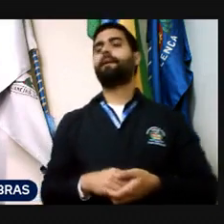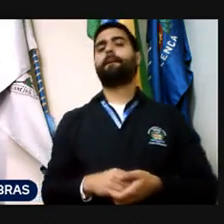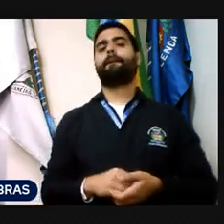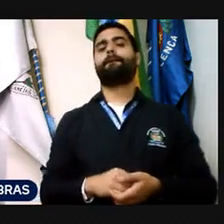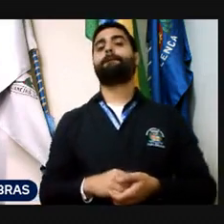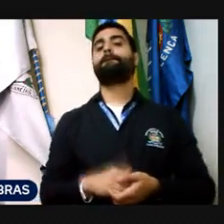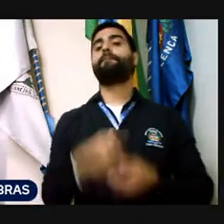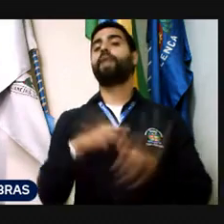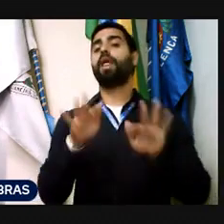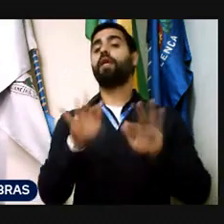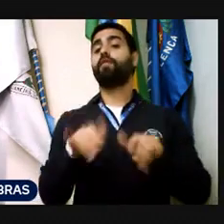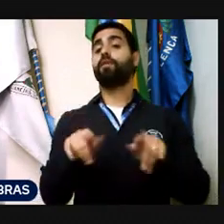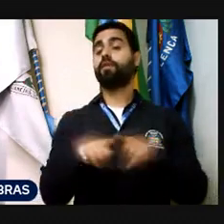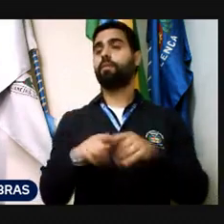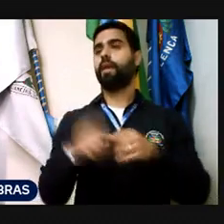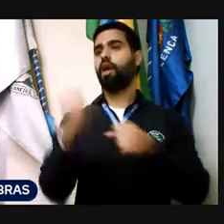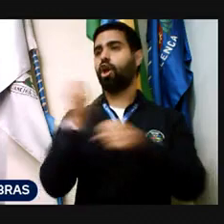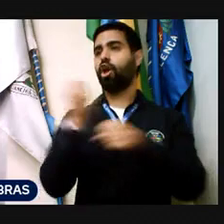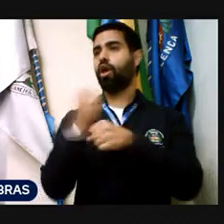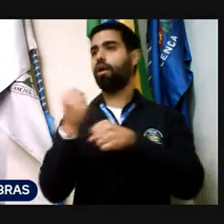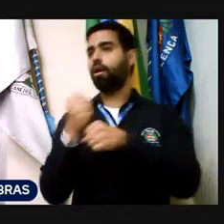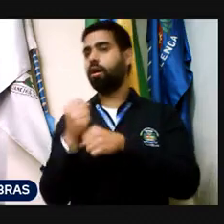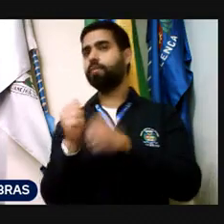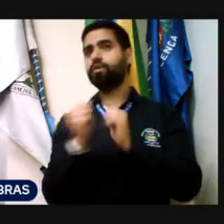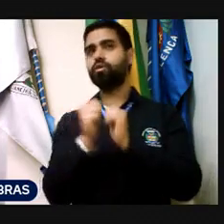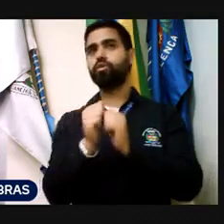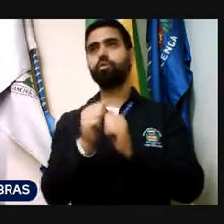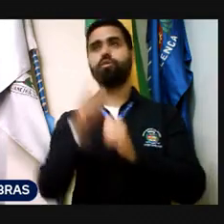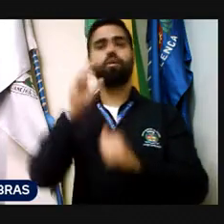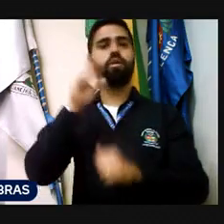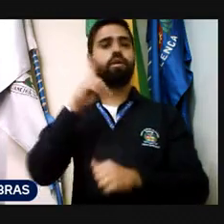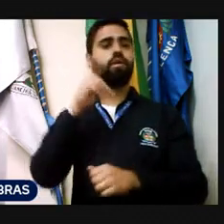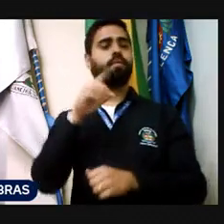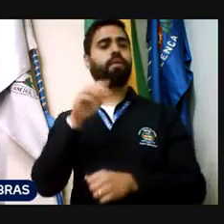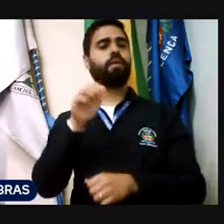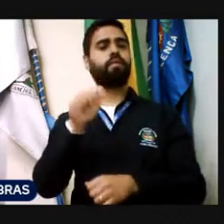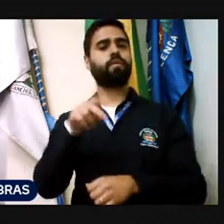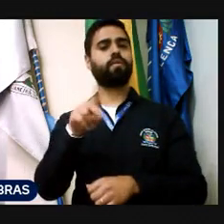do deputado federal Luiz Antônio, do André Correia, que é a capela. Quirino